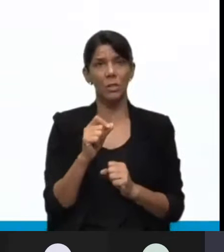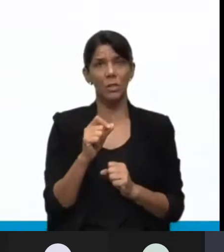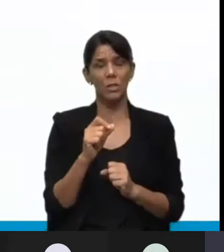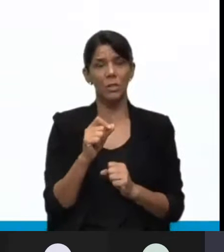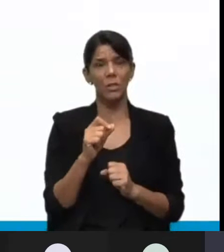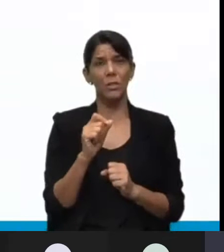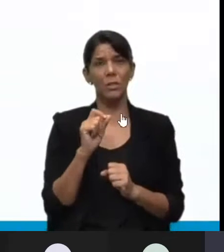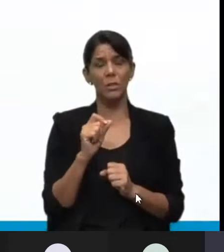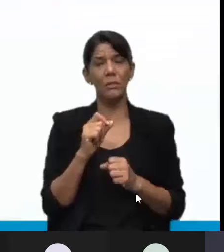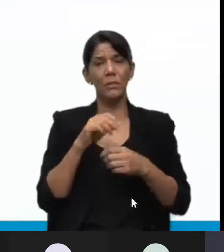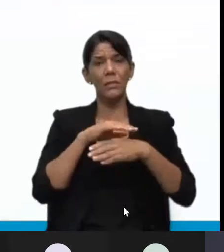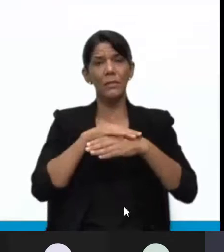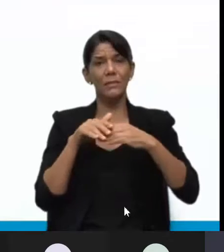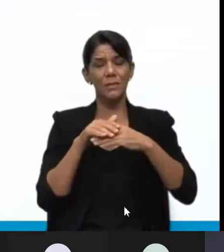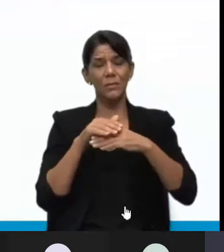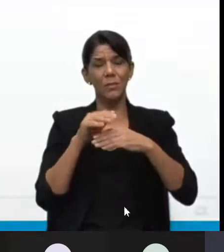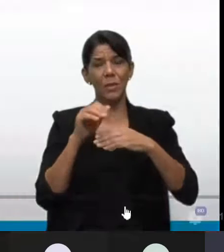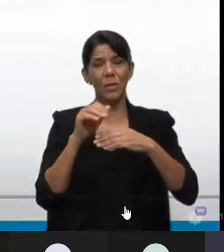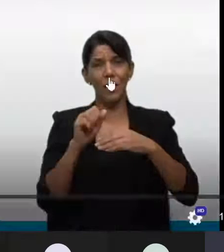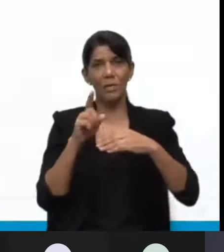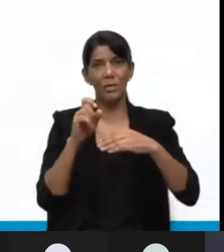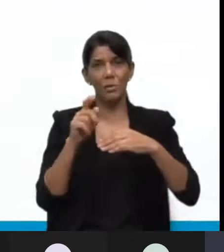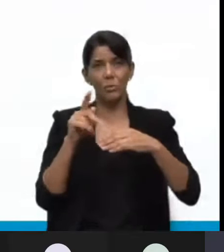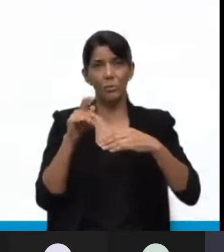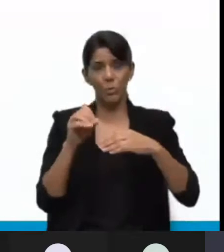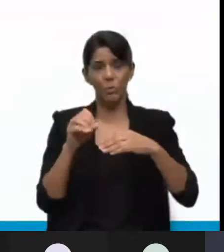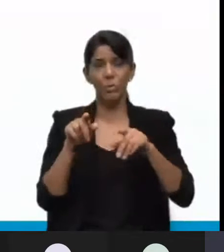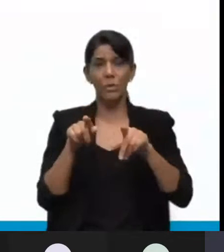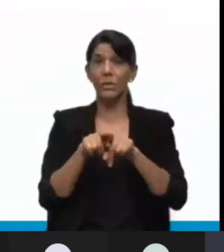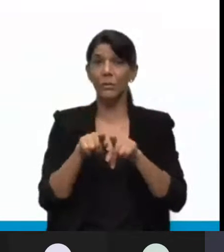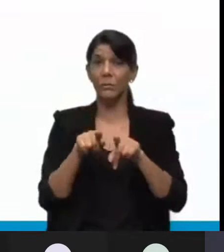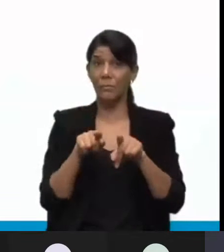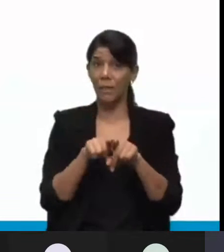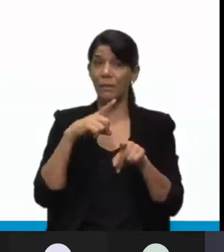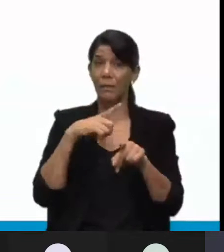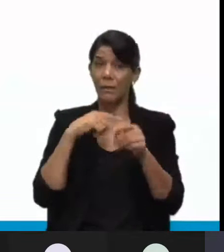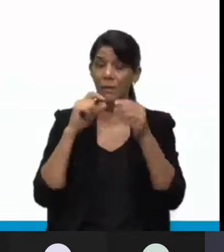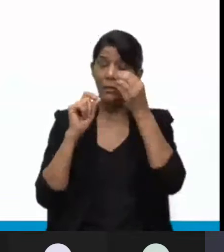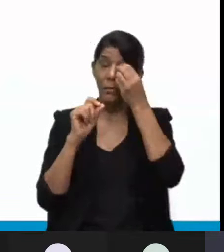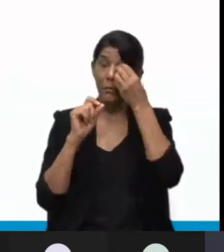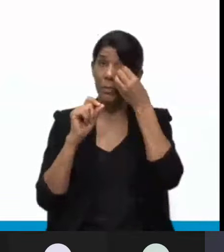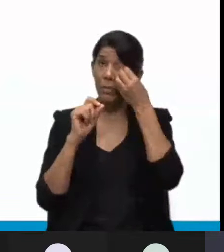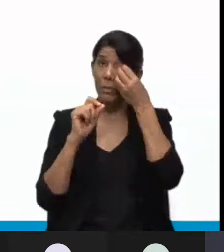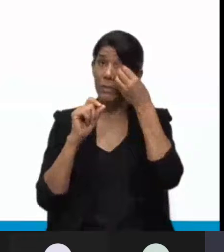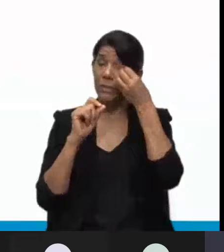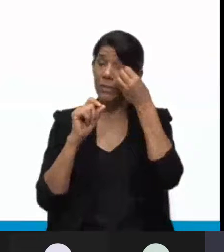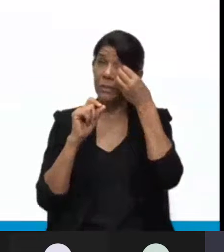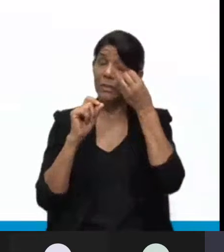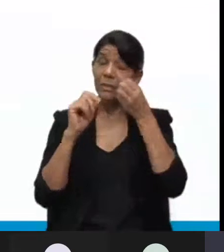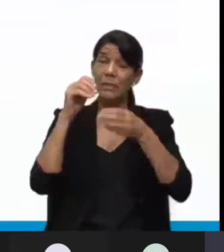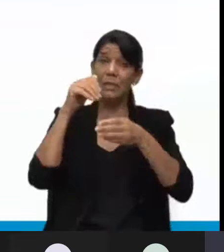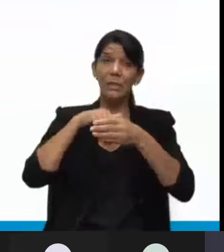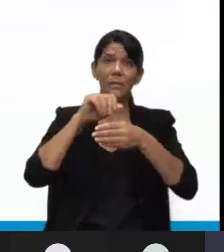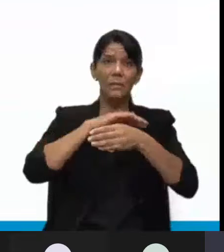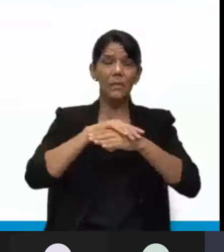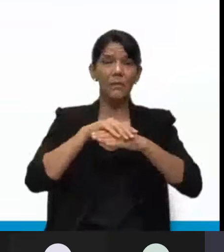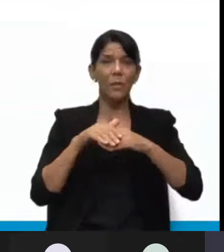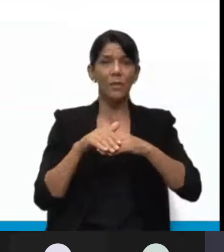né, na sua constituição, tecido adiposo. Além do tecido adiposo, a gente também pode encontrar aqui nessa